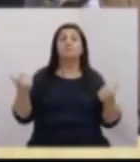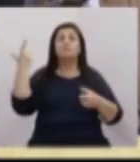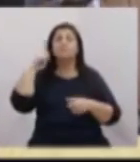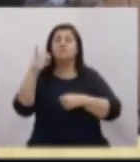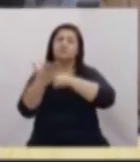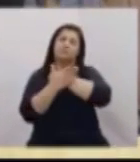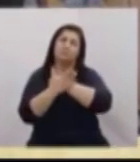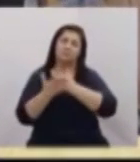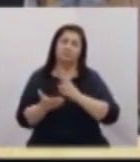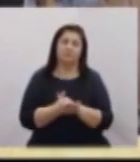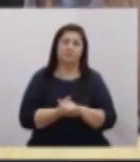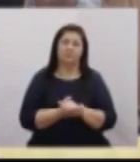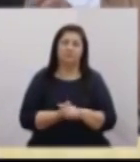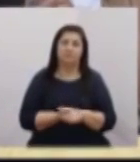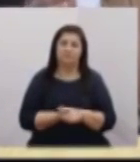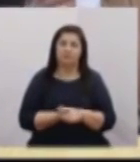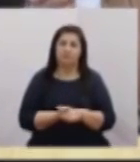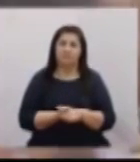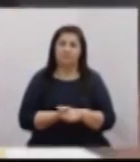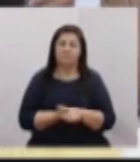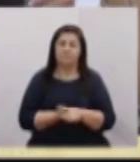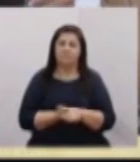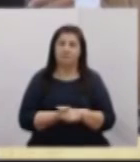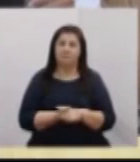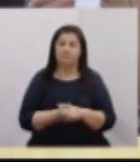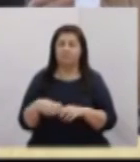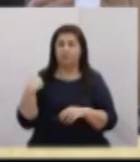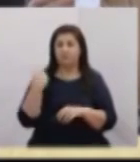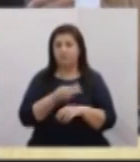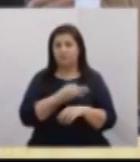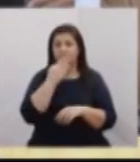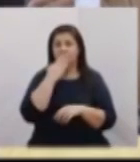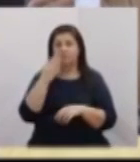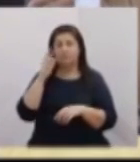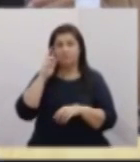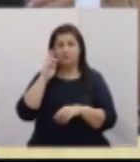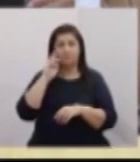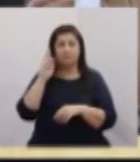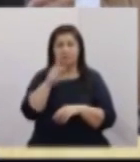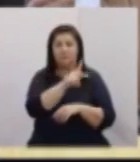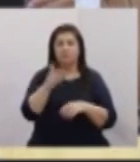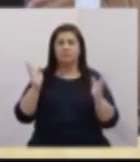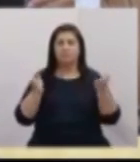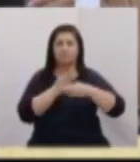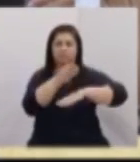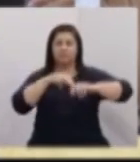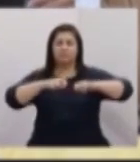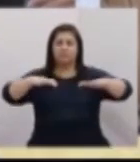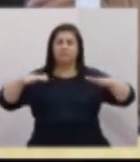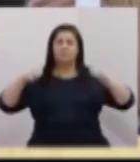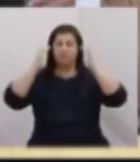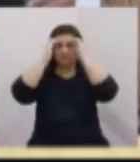doações espontâneas dos munícipes. Requeremos ao excelentíssimo senhor presidente dessa casa, ouvido e aprovado pelo